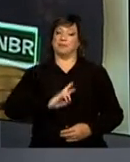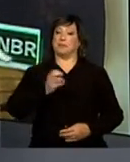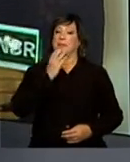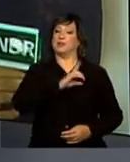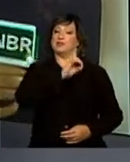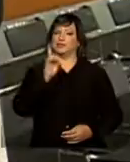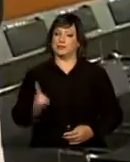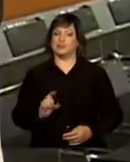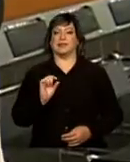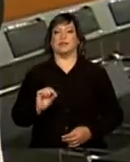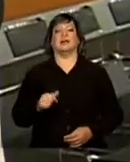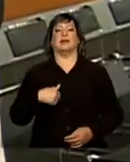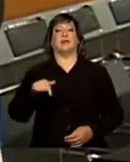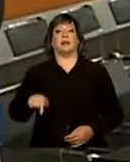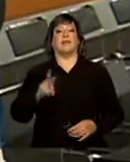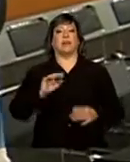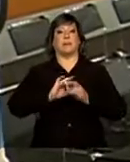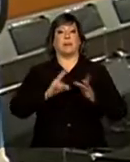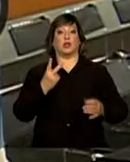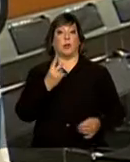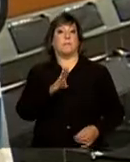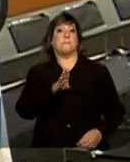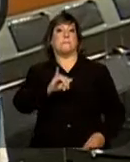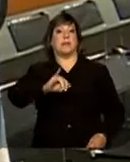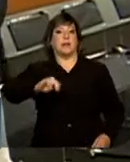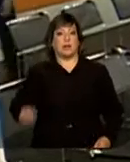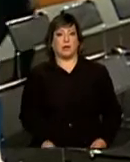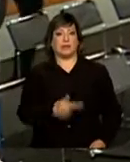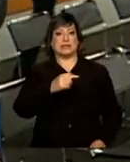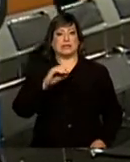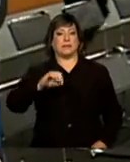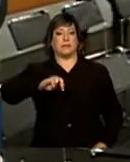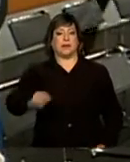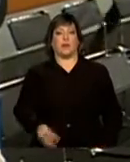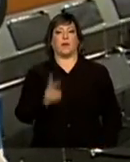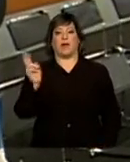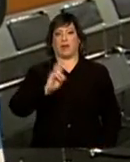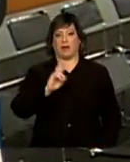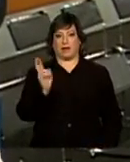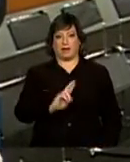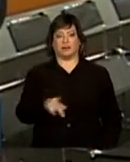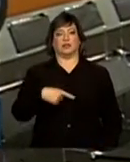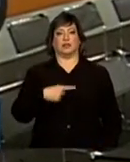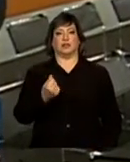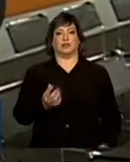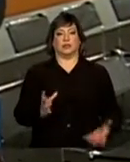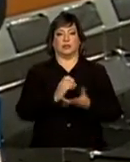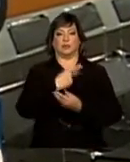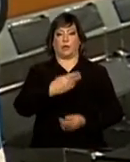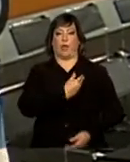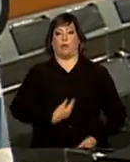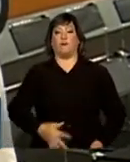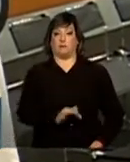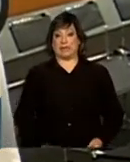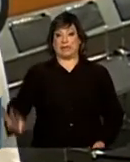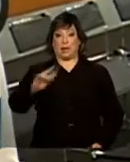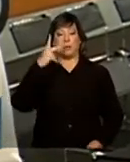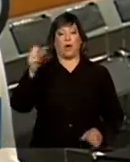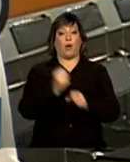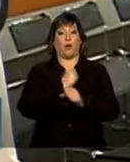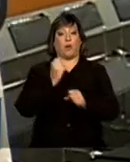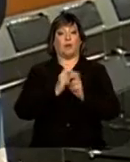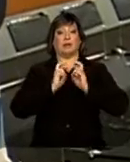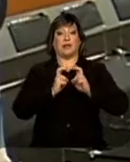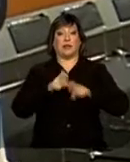Bom dia, Carla. Vão ser liberados 2 bilhões e 700 milhões de reais em recursos do governo federal para a construção do